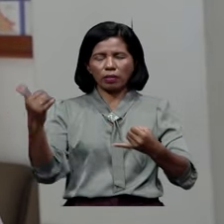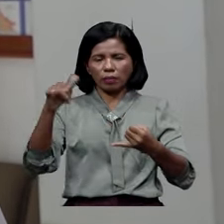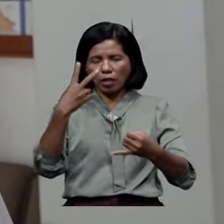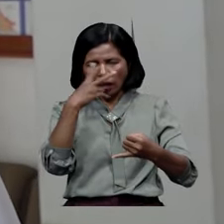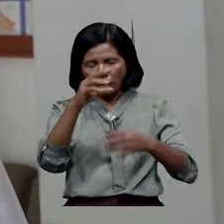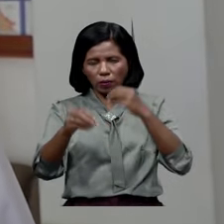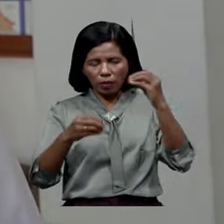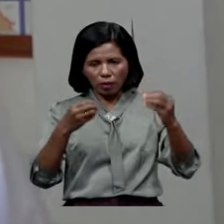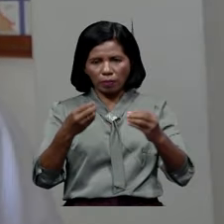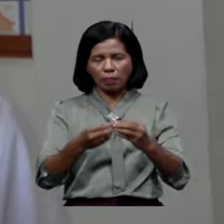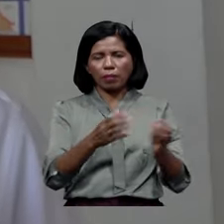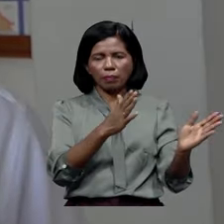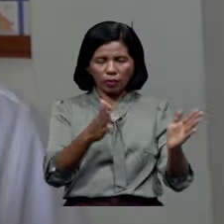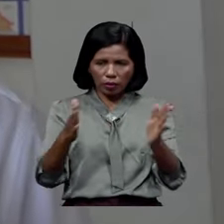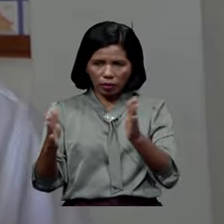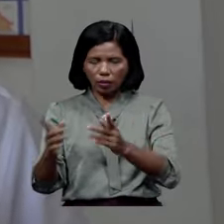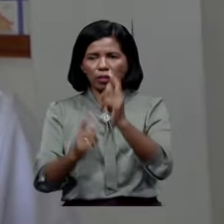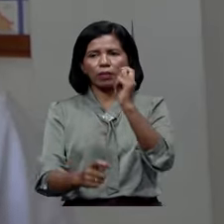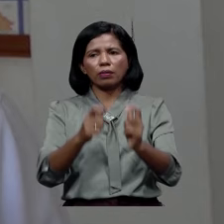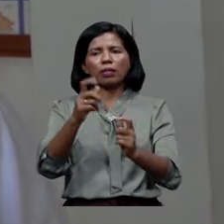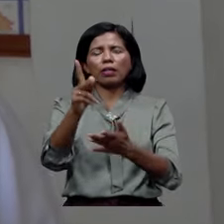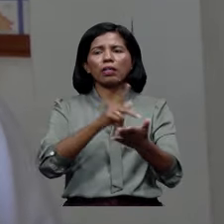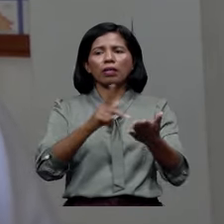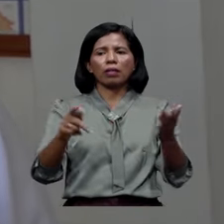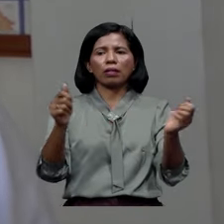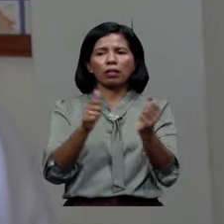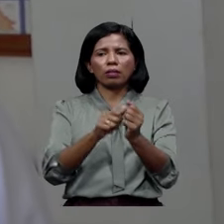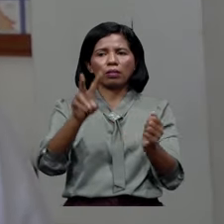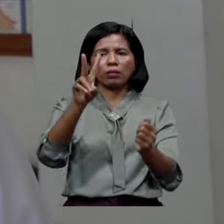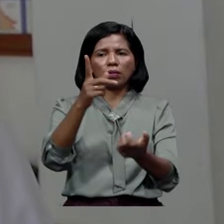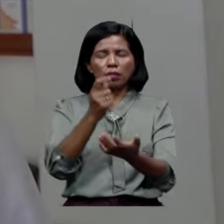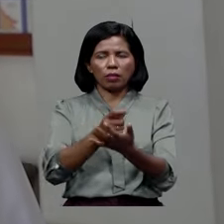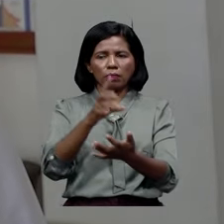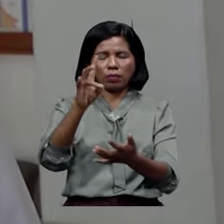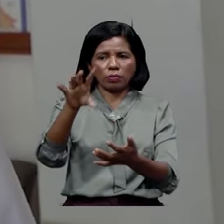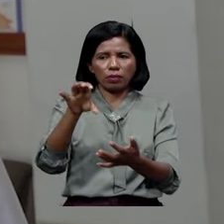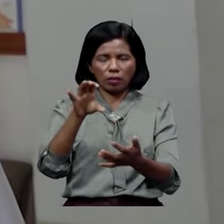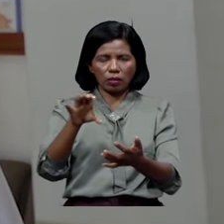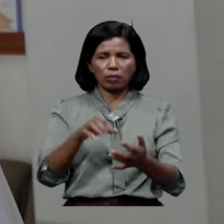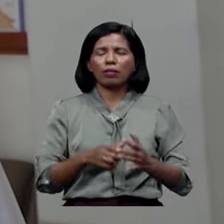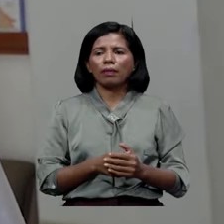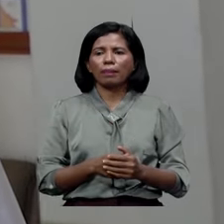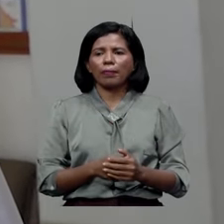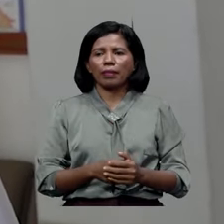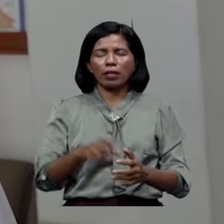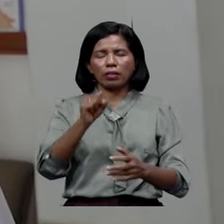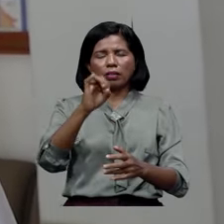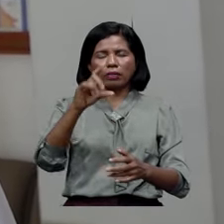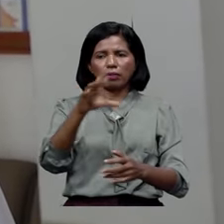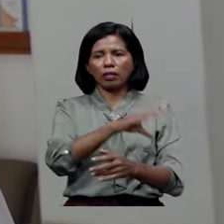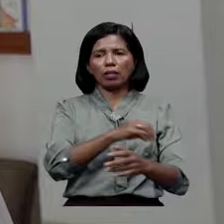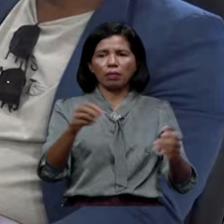coletivo bele fa processo do agora tribunal dili ne crime de ne rihun rua atu situ re bisika situ ana civil ne agora bla